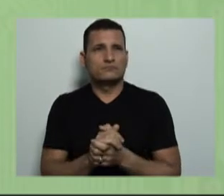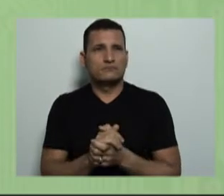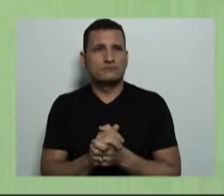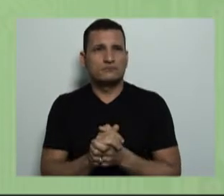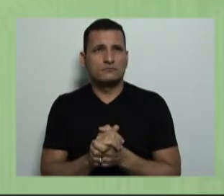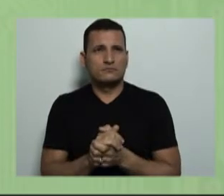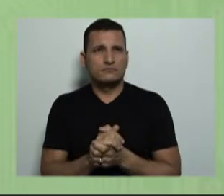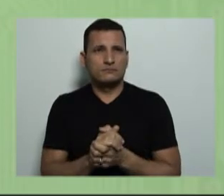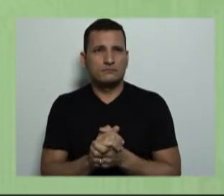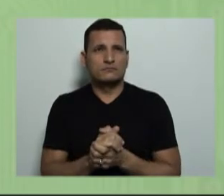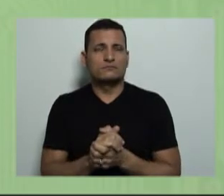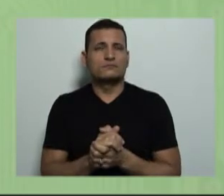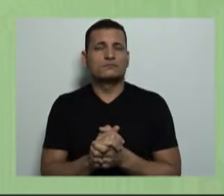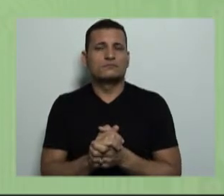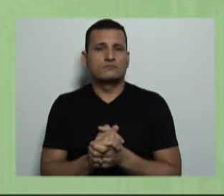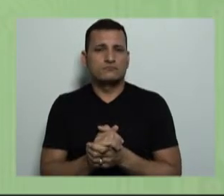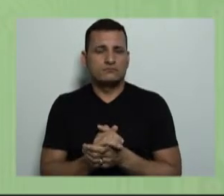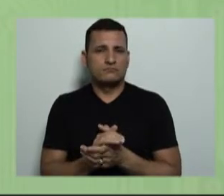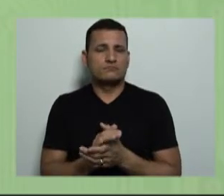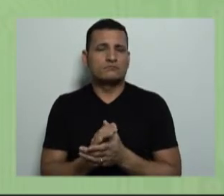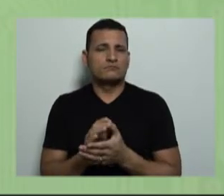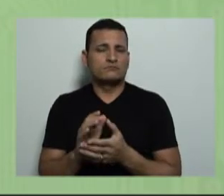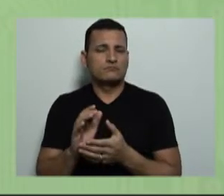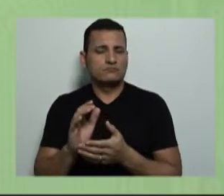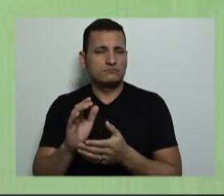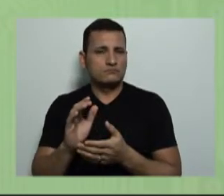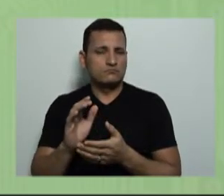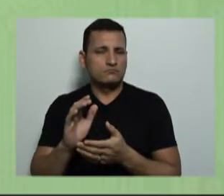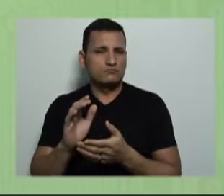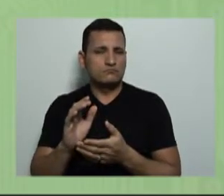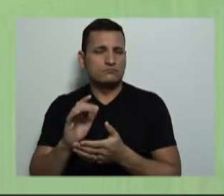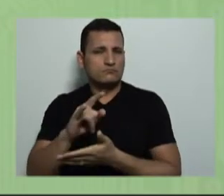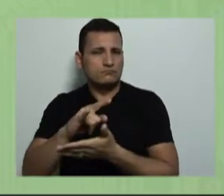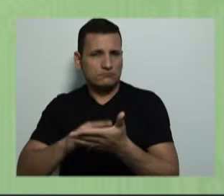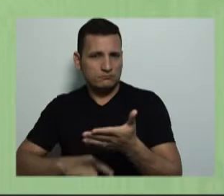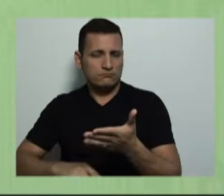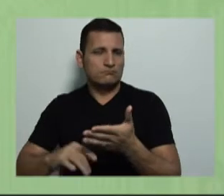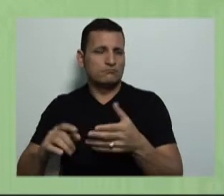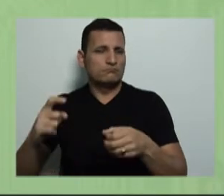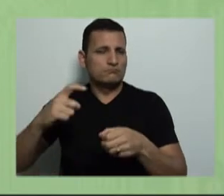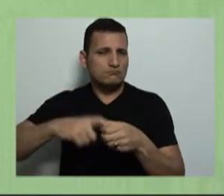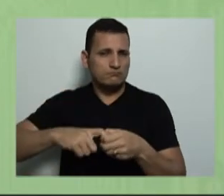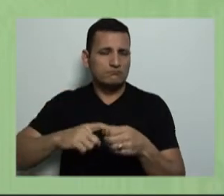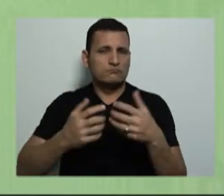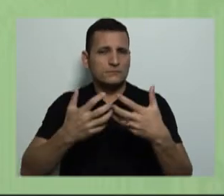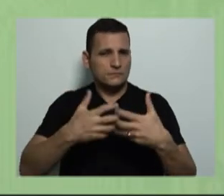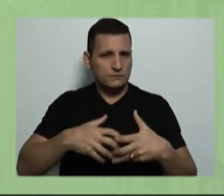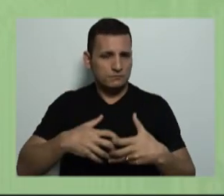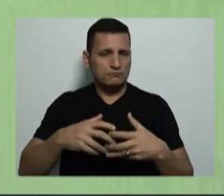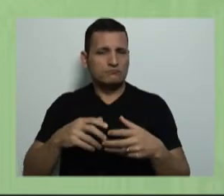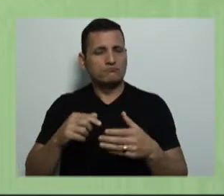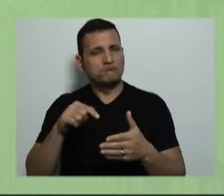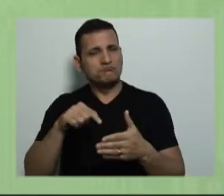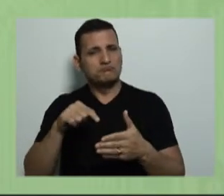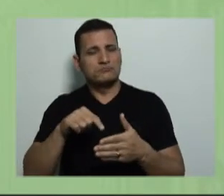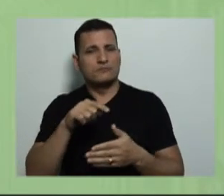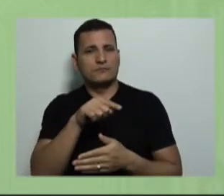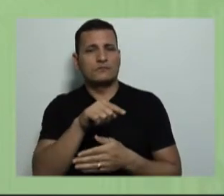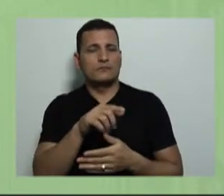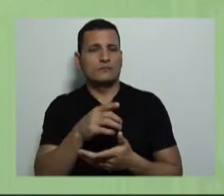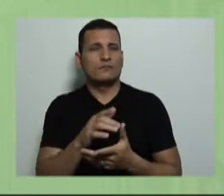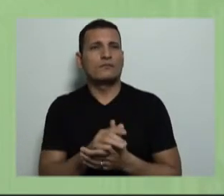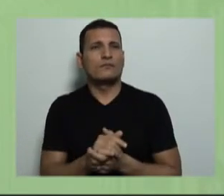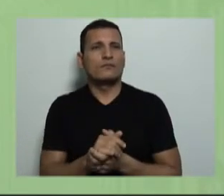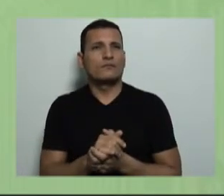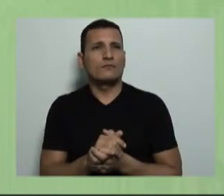Repetindo, celebrar termo de compromisso com o Instituto Federal de Rondônia e com o estagiário, zelando pelo seu cumprimento.